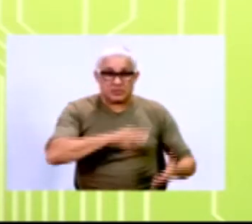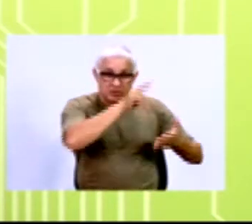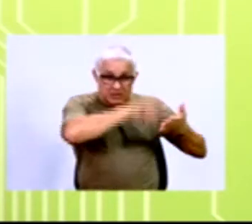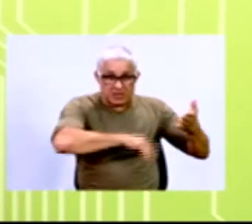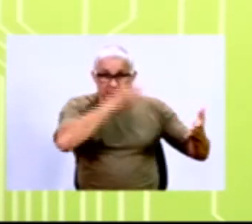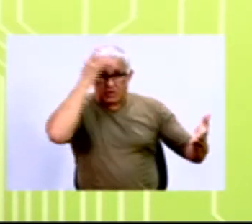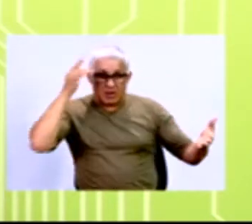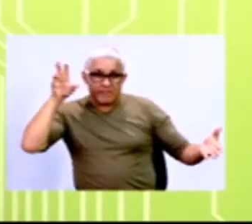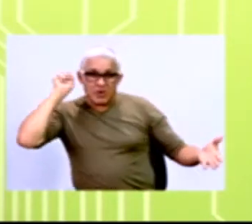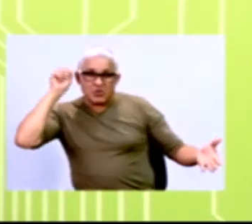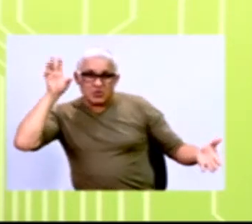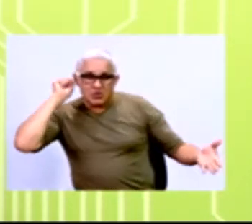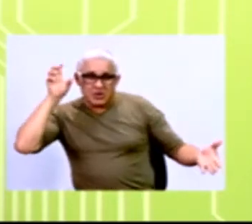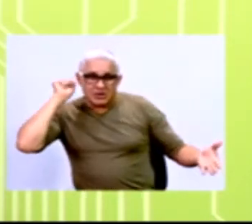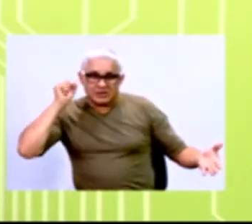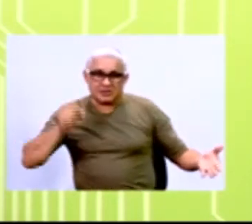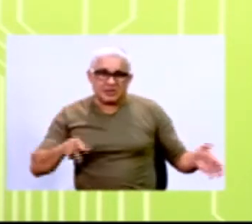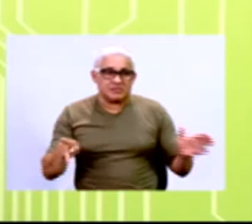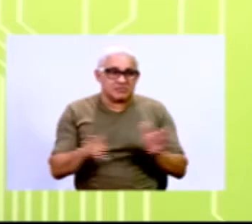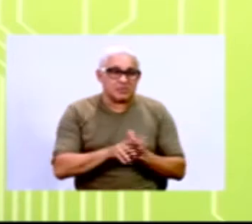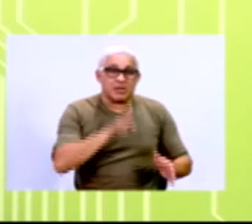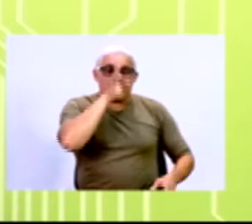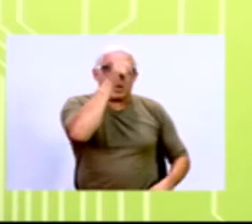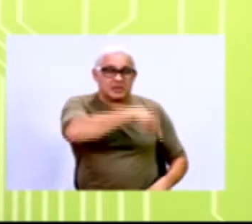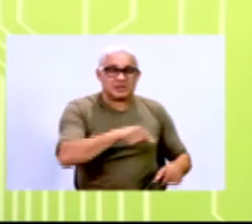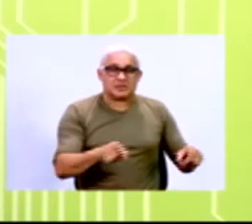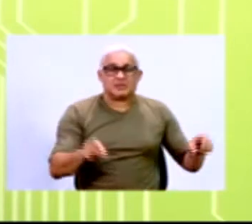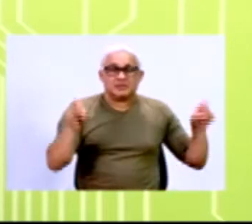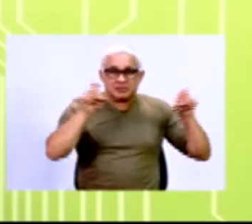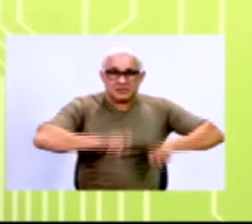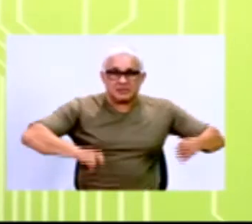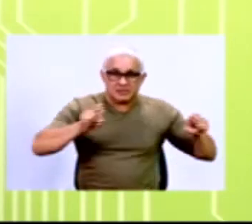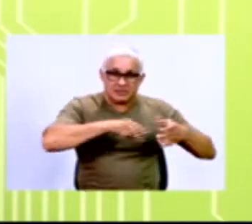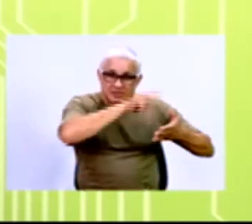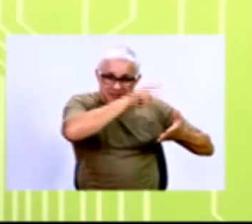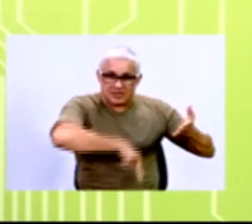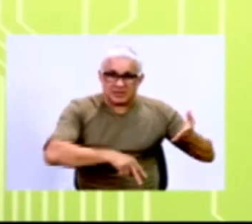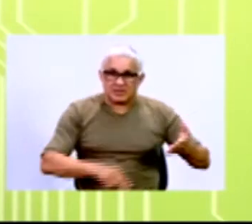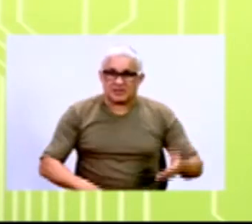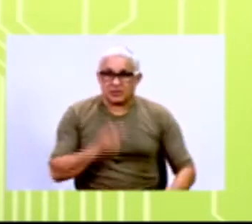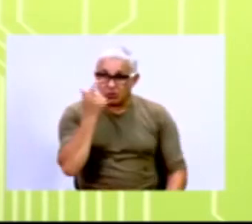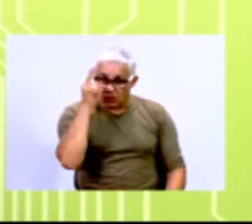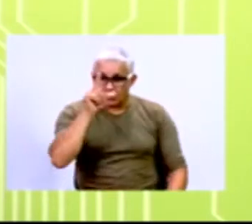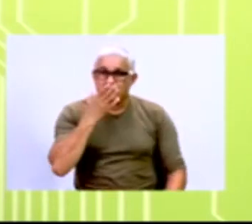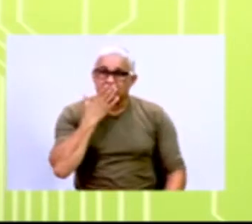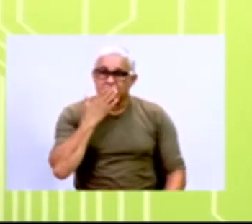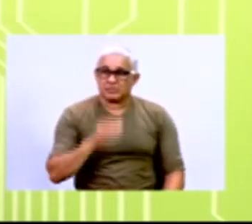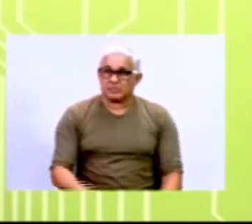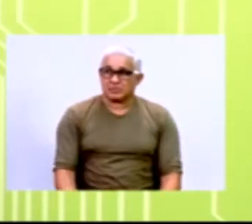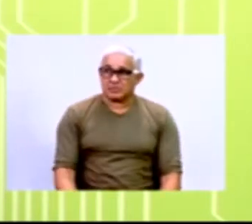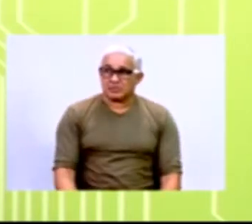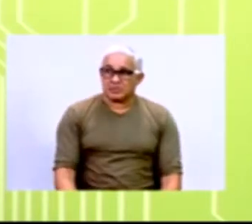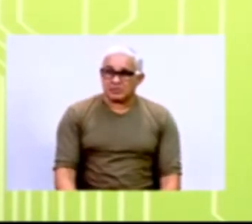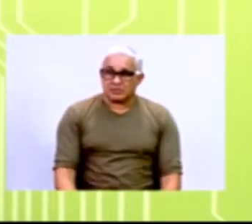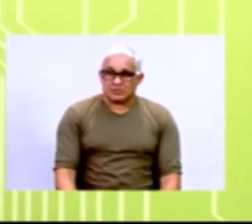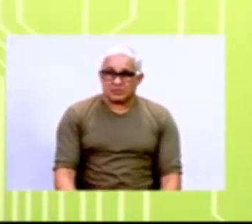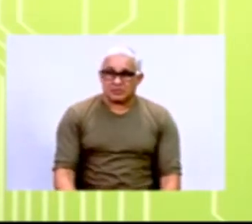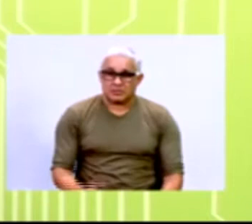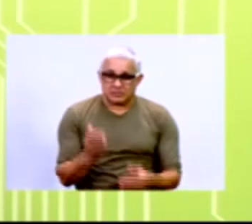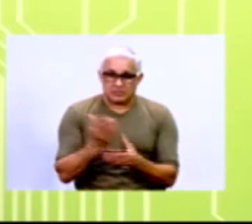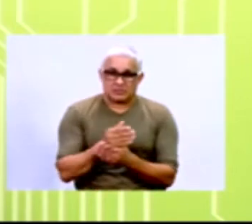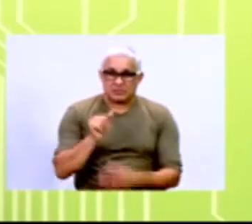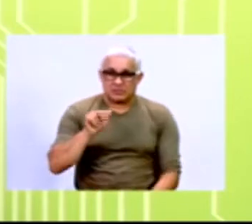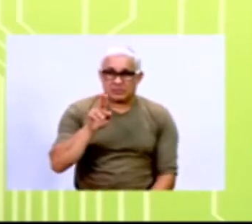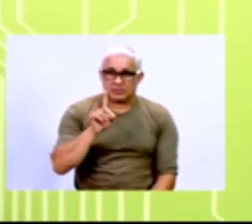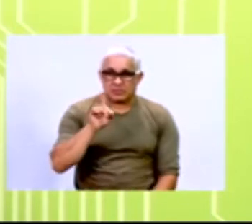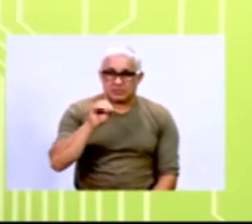pessoa vai ouvindo. Então, é um outro tipo de aplicação que vai compor, né, um arquivo de